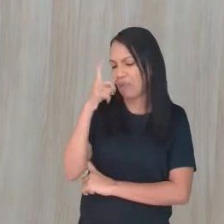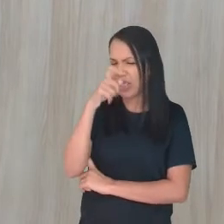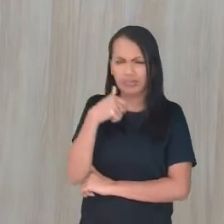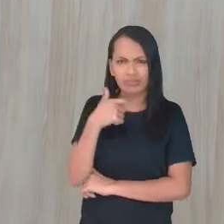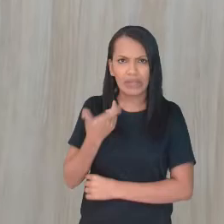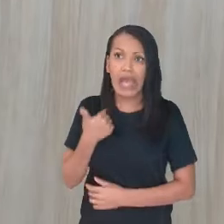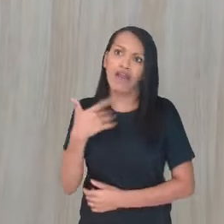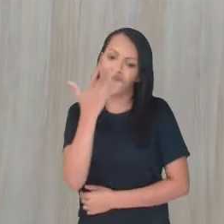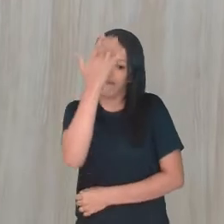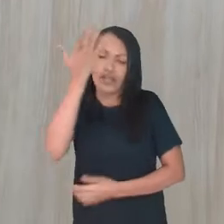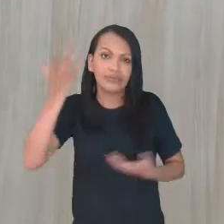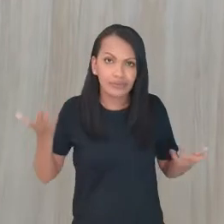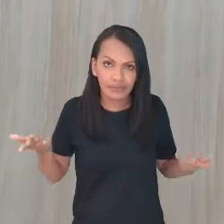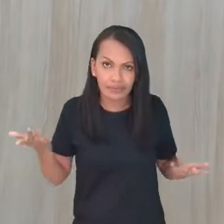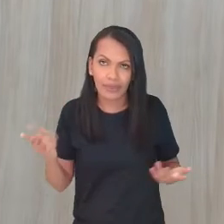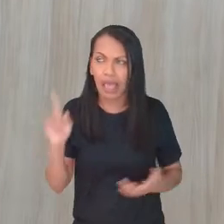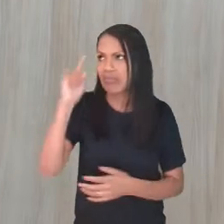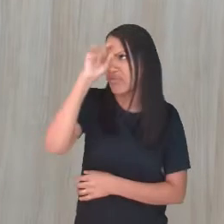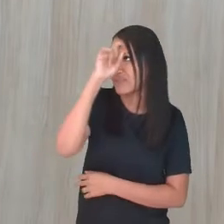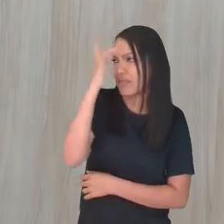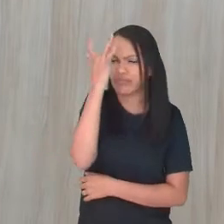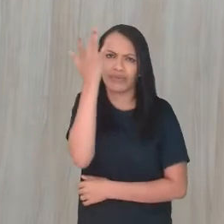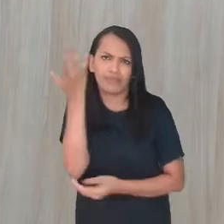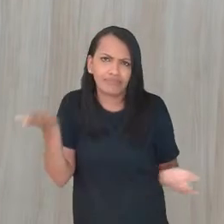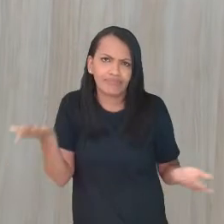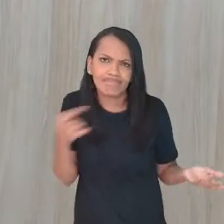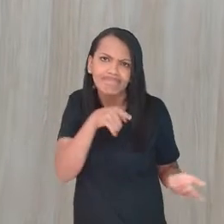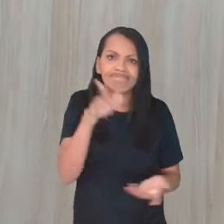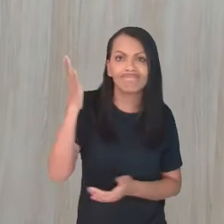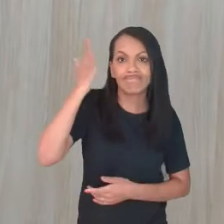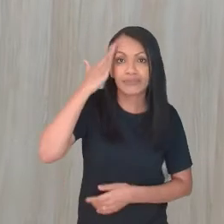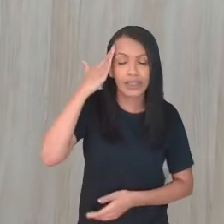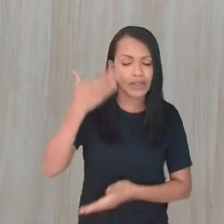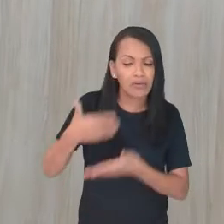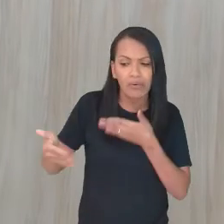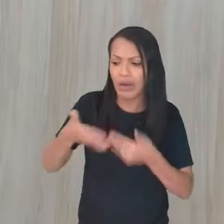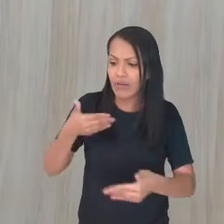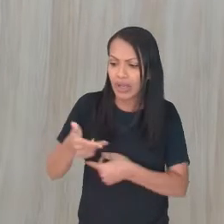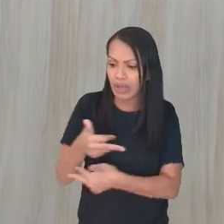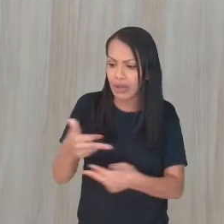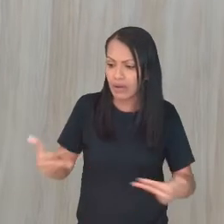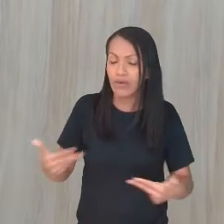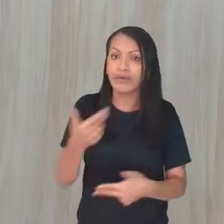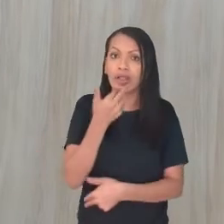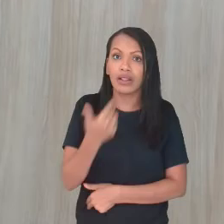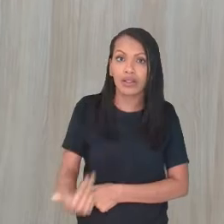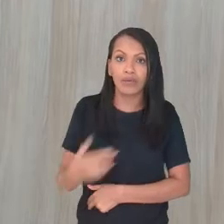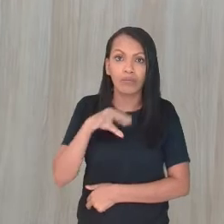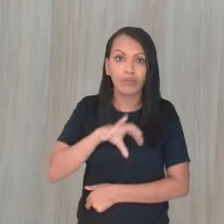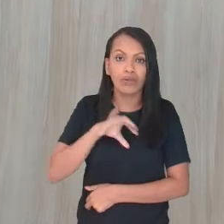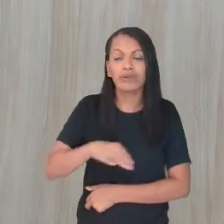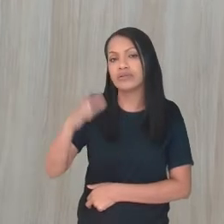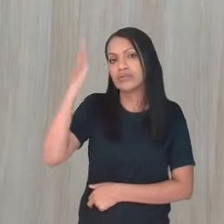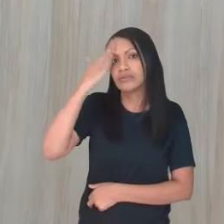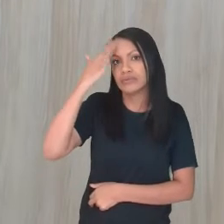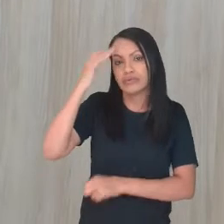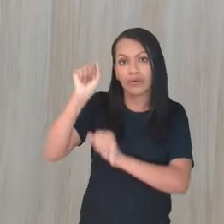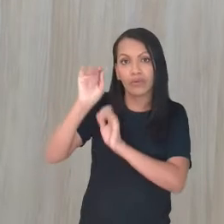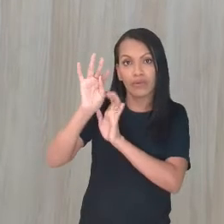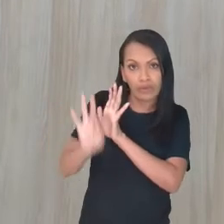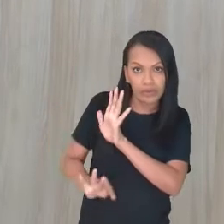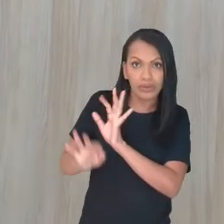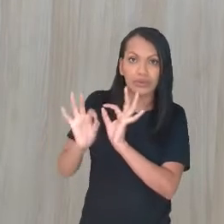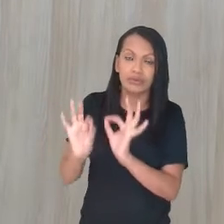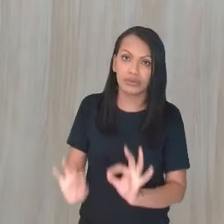tem. Para a gente entender qualquer coisa na nossa língua portuguesa, a gente precisa compreender o texto.